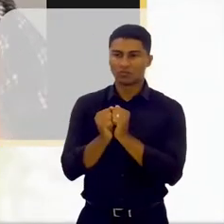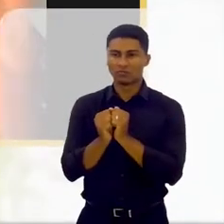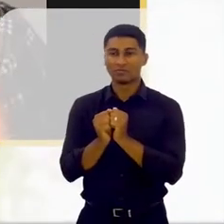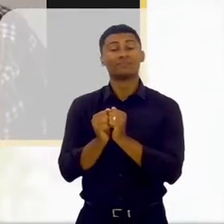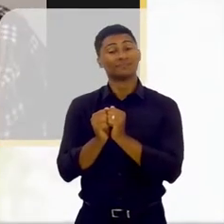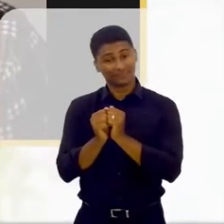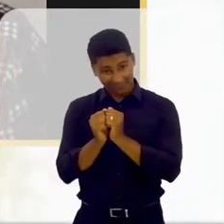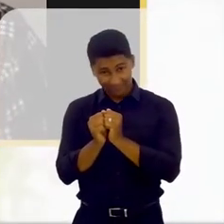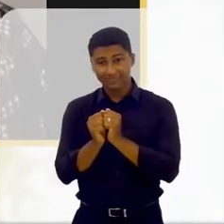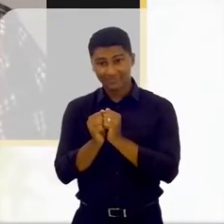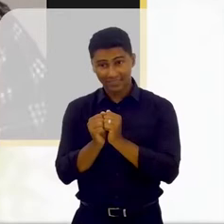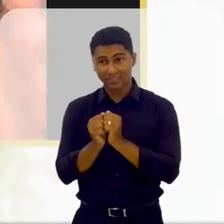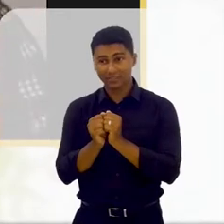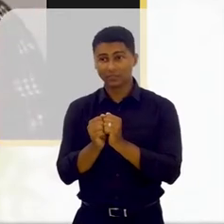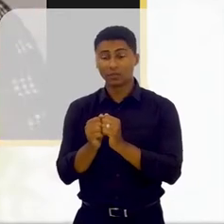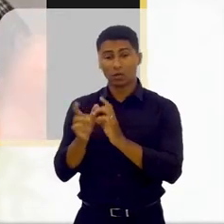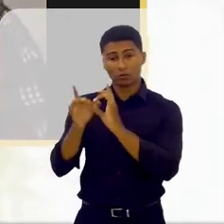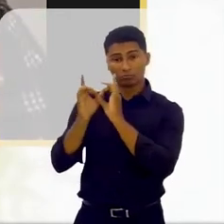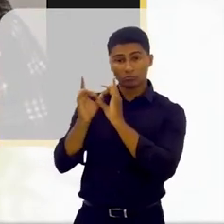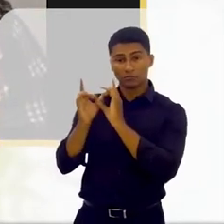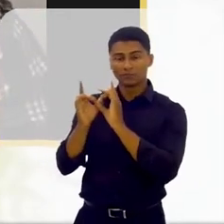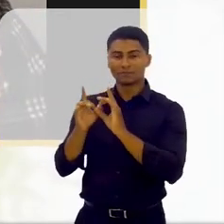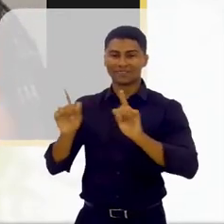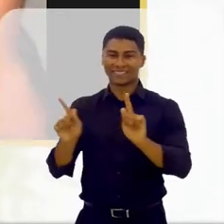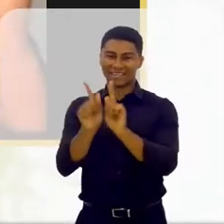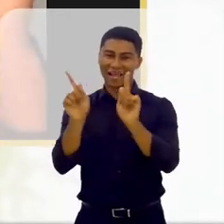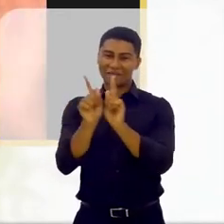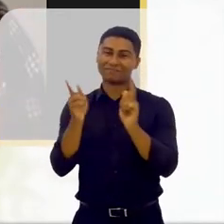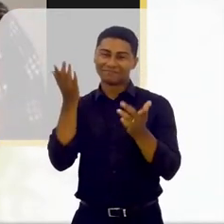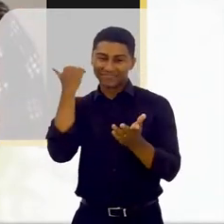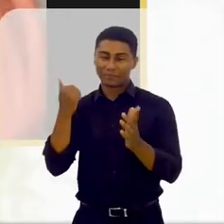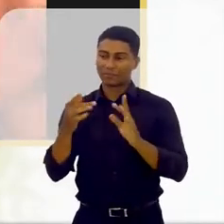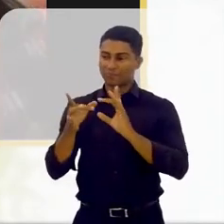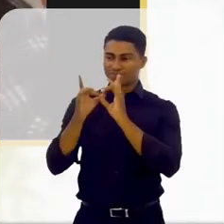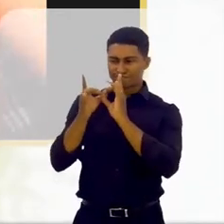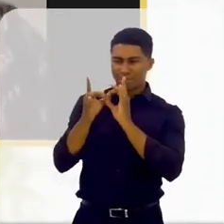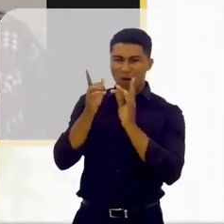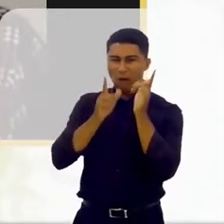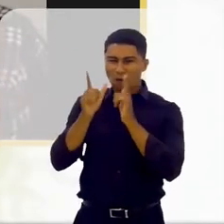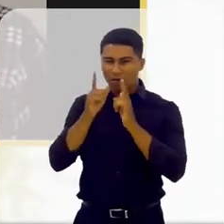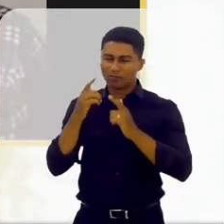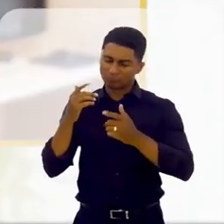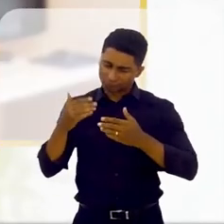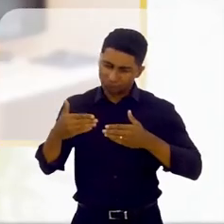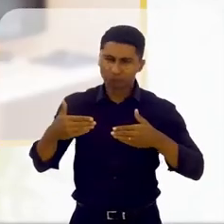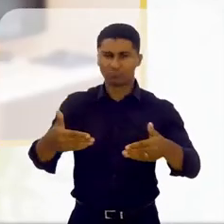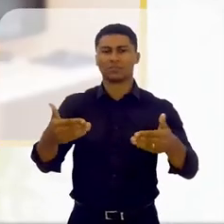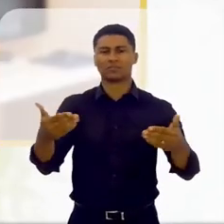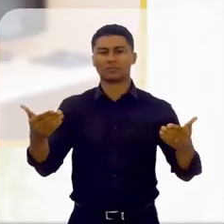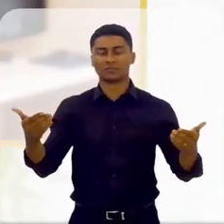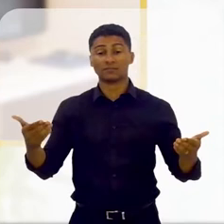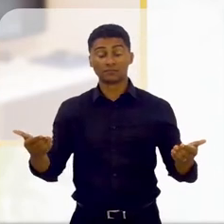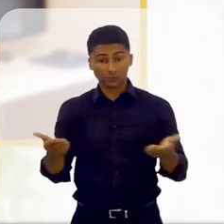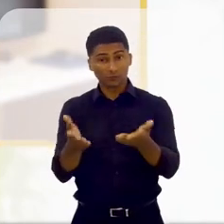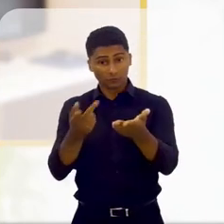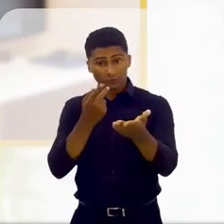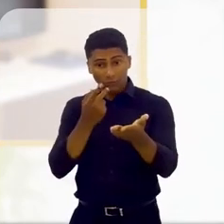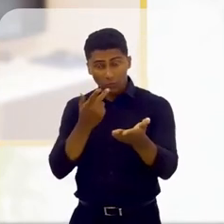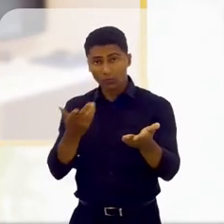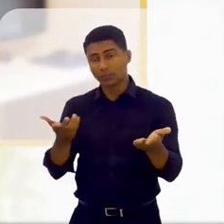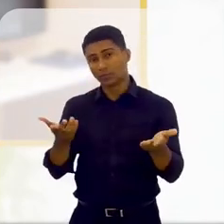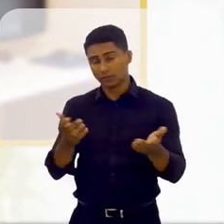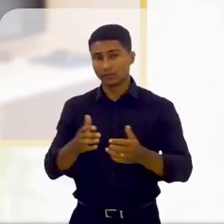um Que abraçou o sonho legal. do outro, um abraçou o sonho, não pode ser gêmeos também, um abraçou o sonho do outro e vamos para cima. Então, mas vocês estão